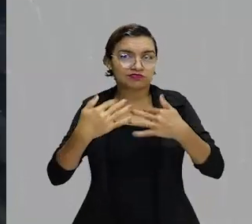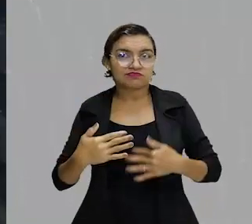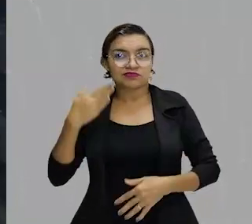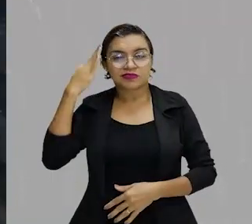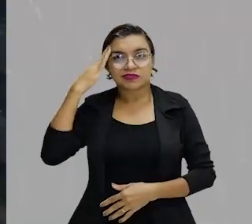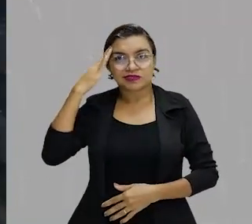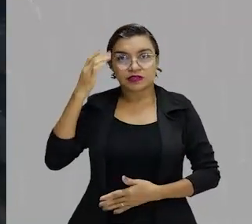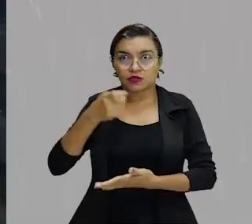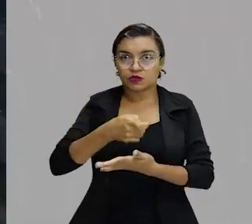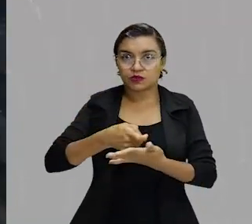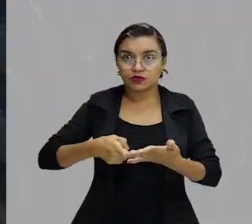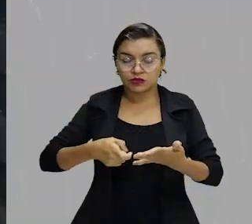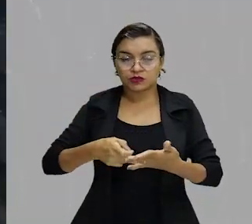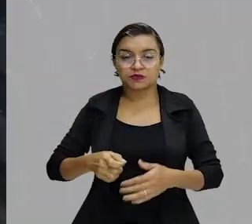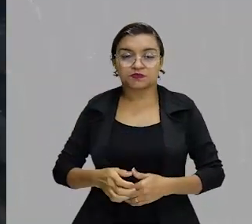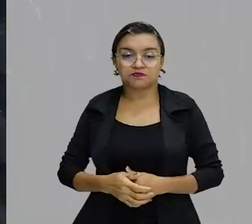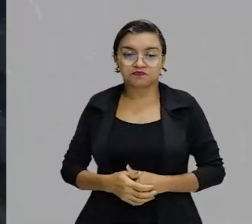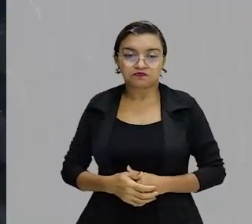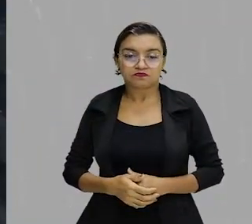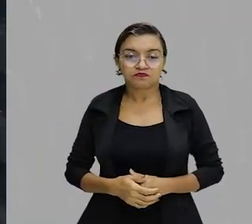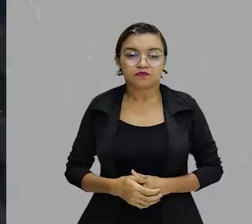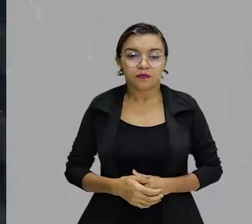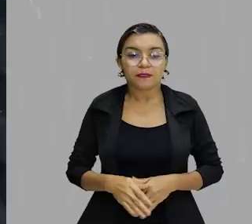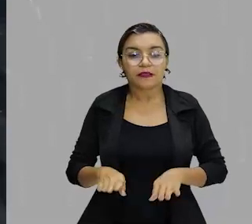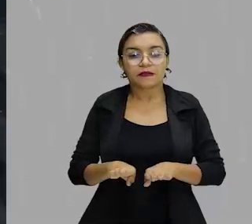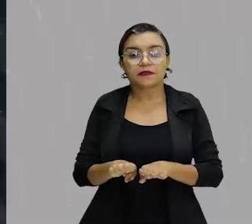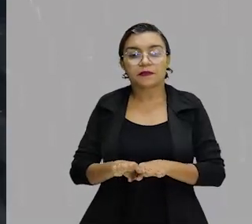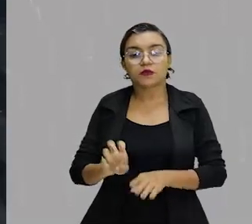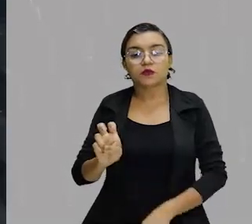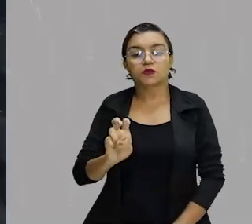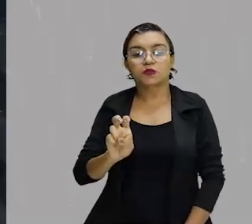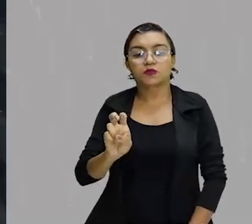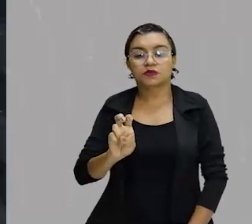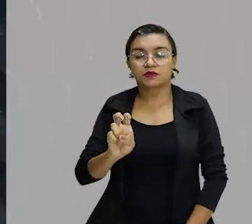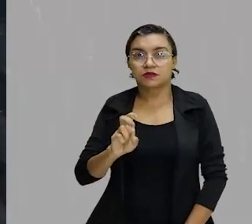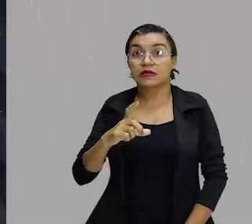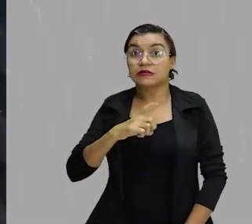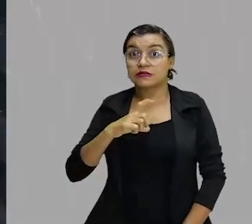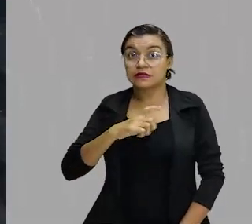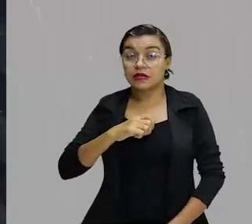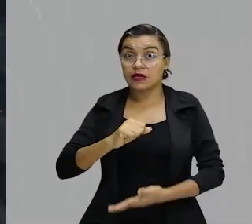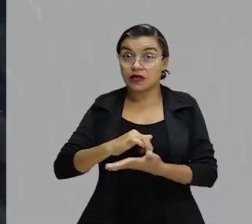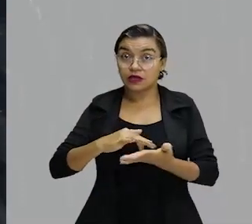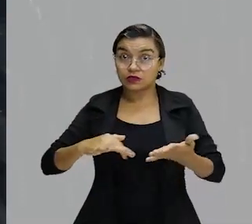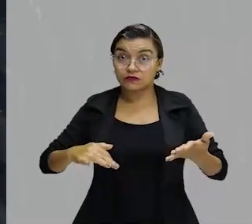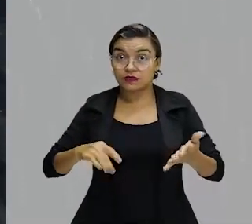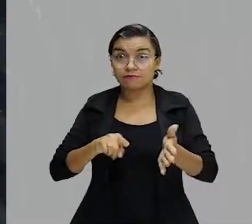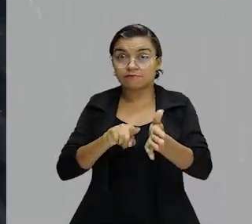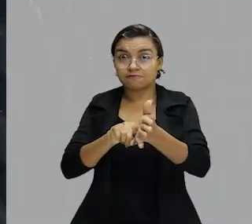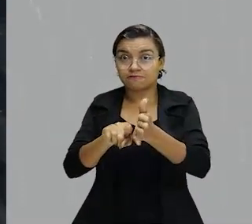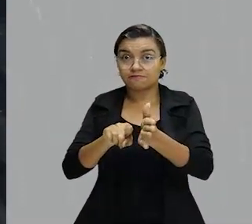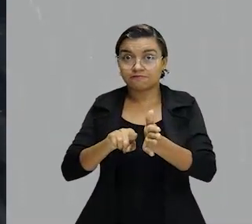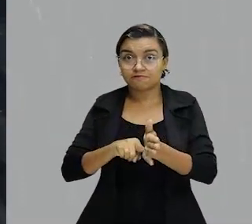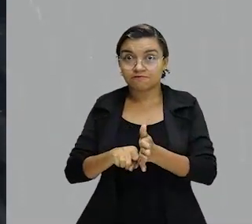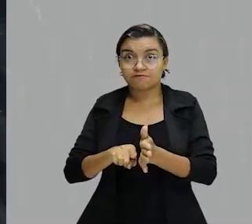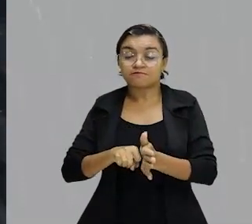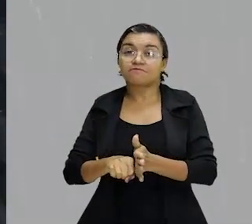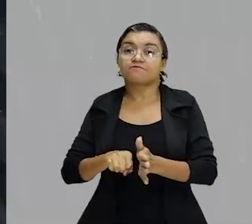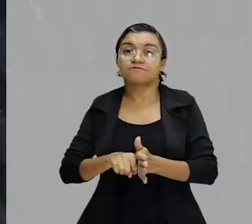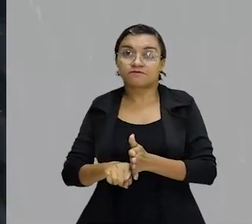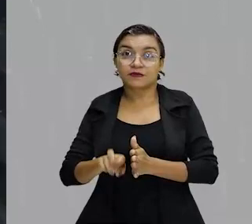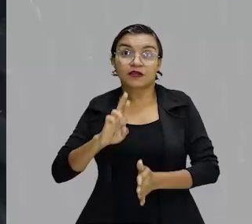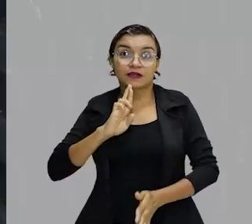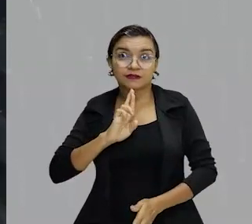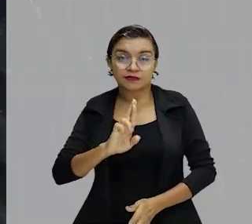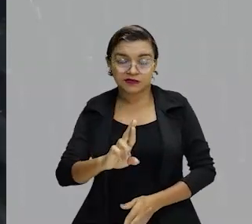desse texto produzido no período da Rainha Elizabeth. E por fim eu mostro exercício, de que forma esse conteúdo aparece em